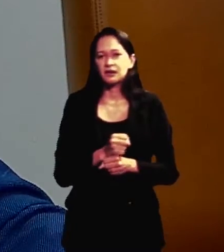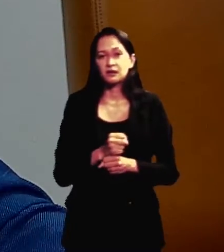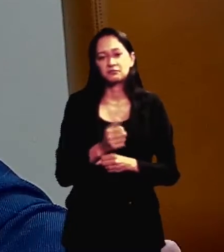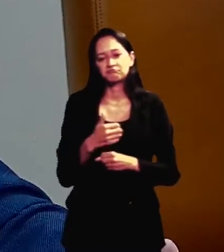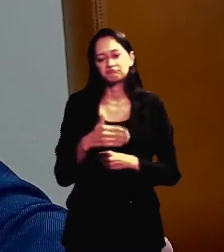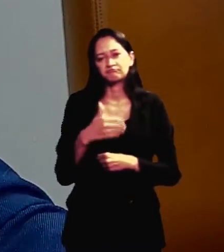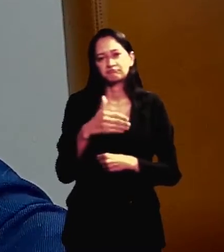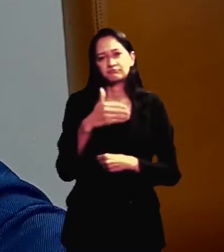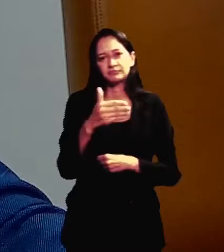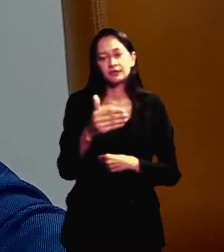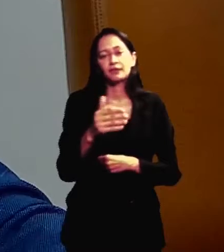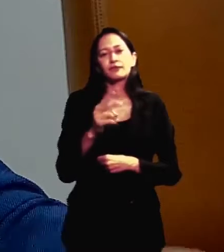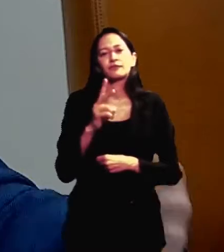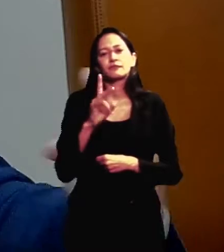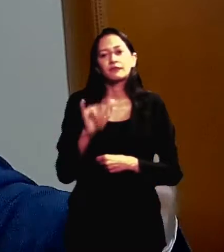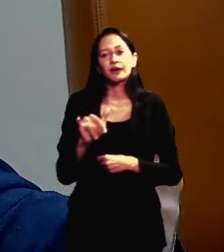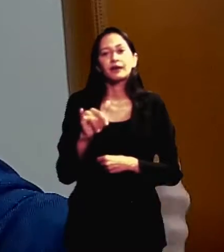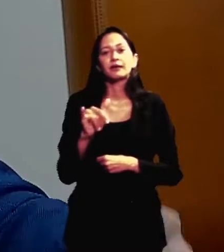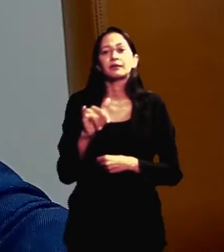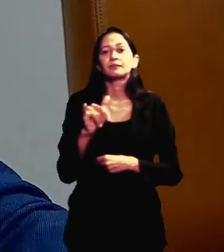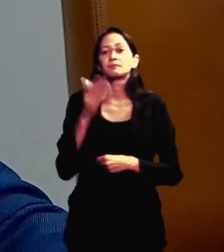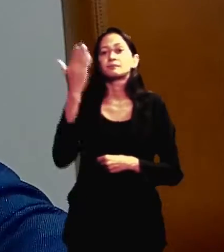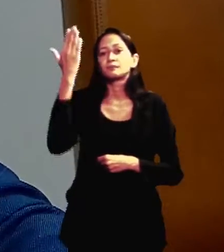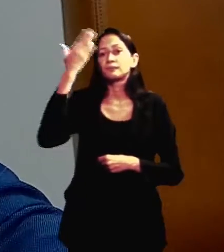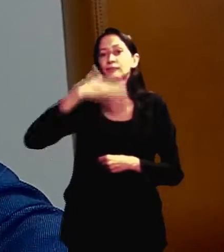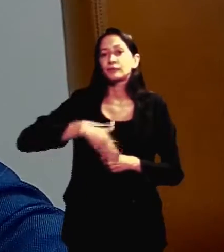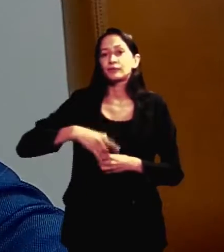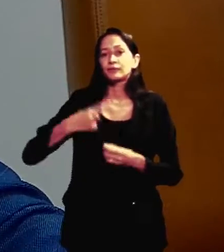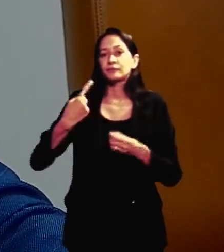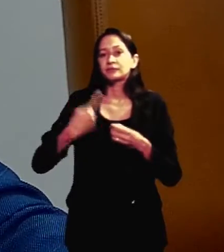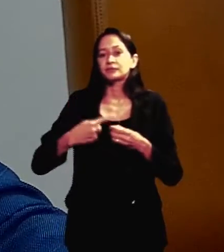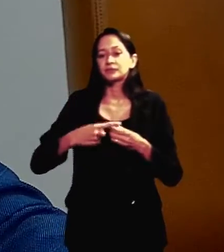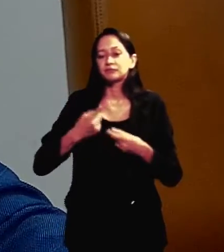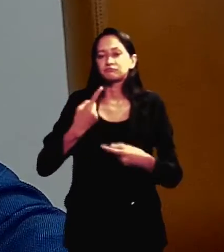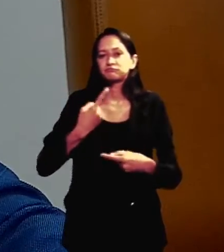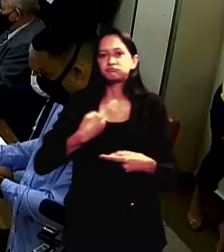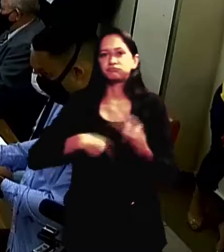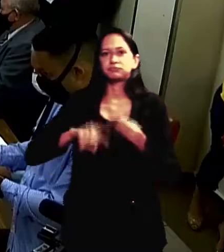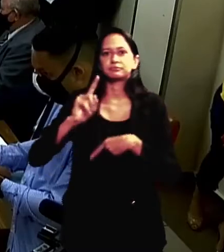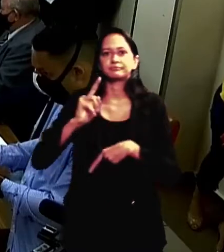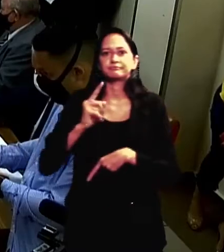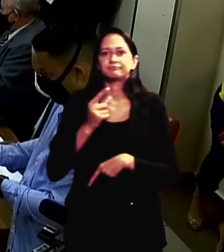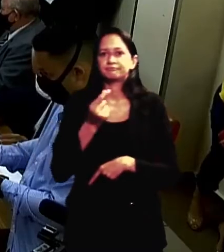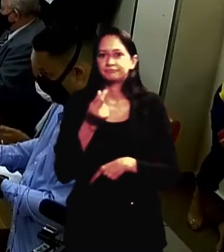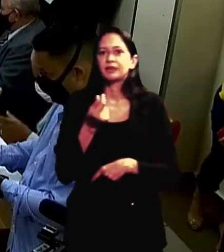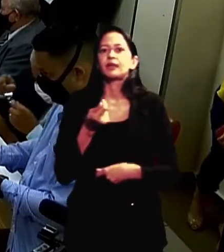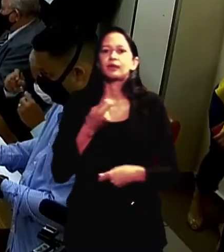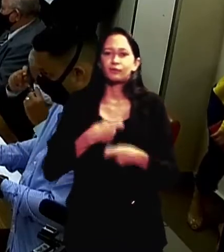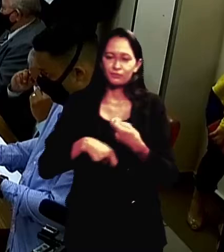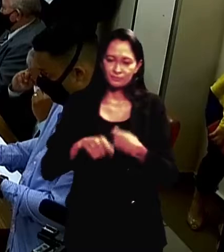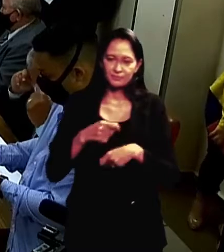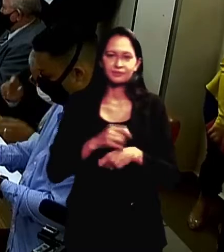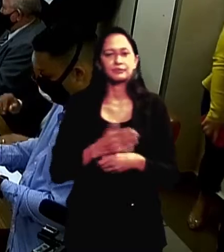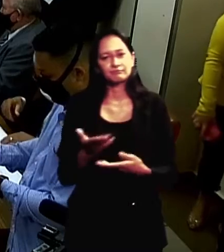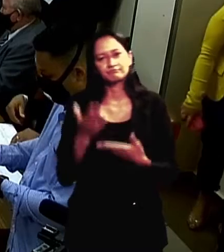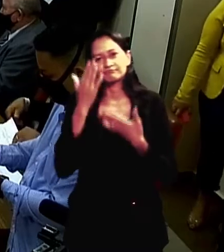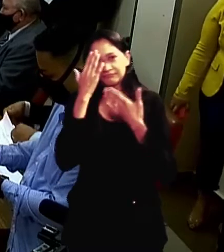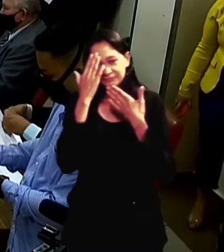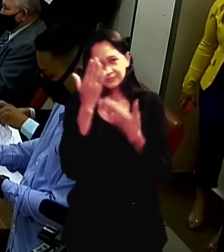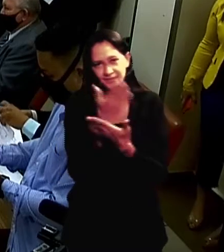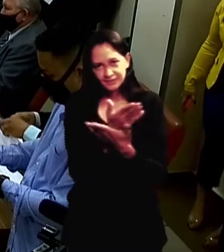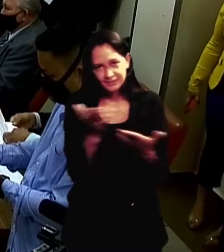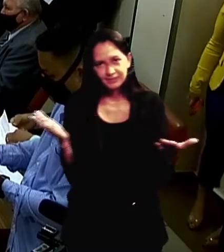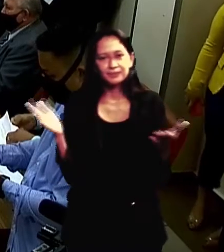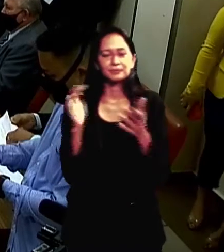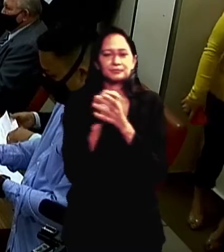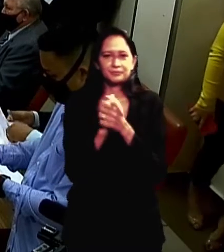anos, a diferença financeira da cidade ela vai existir. Então, portanto, agradecer e parabenizar a todos os